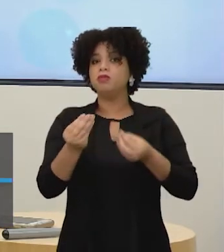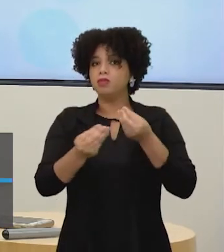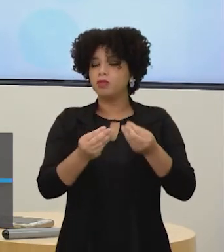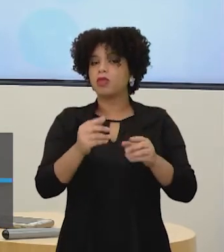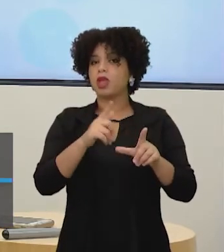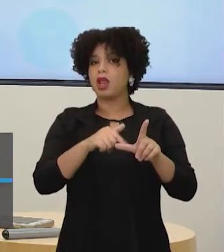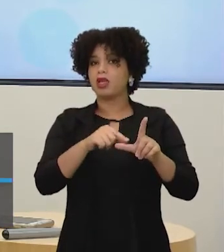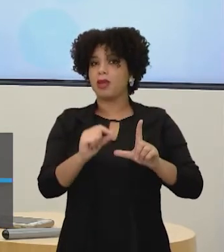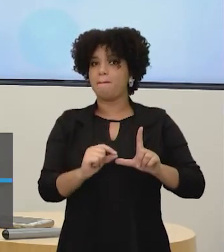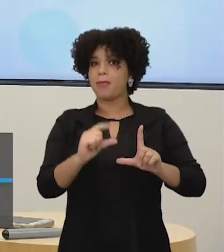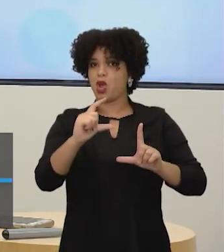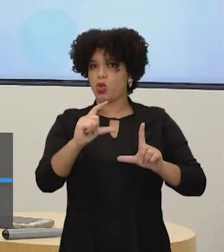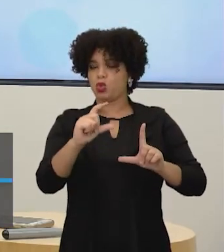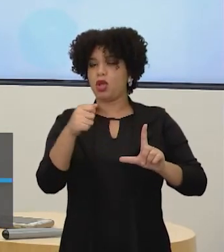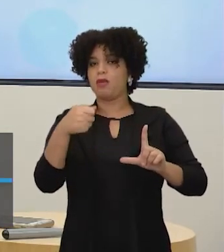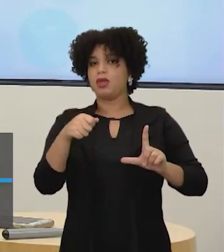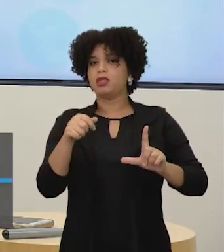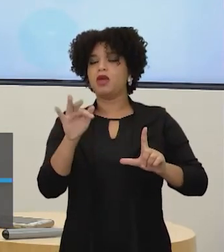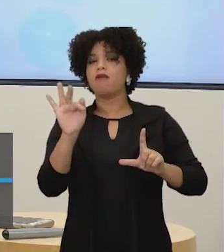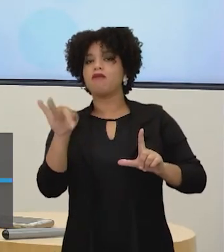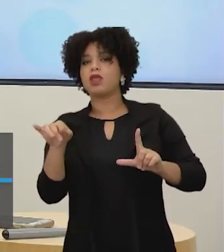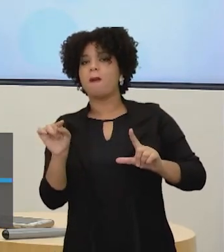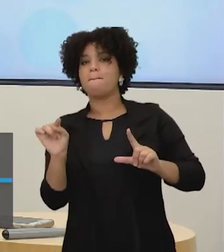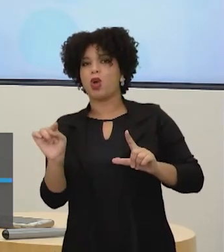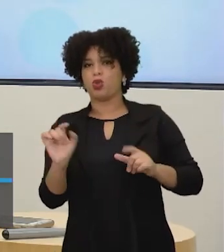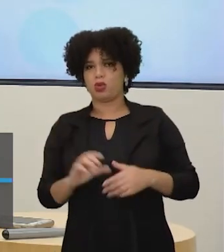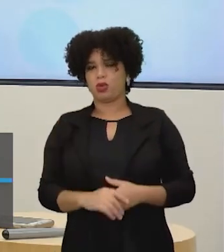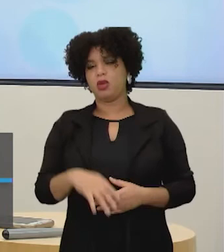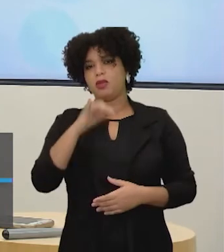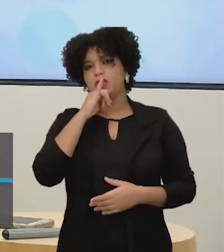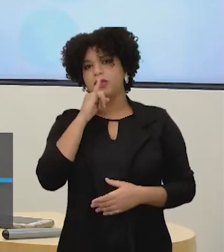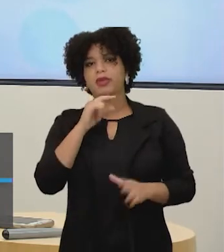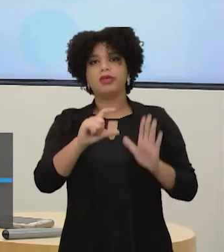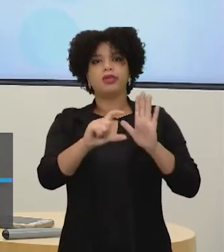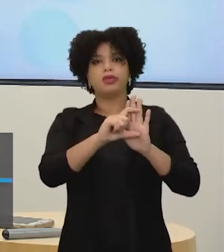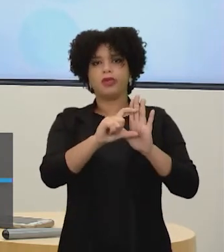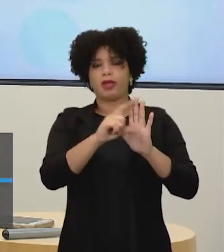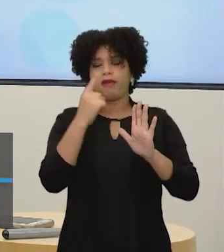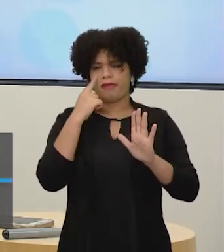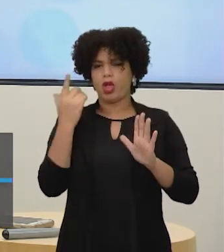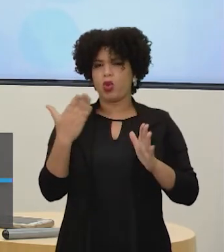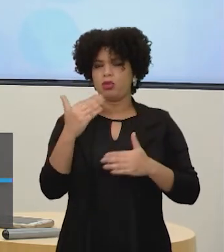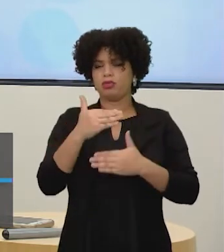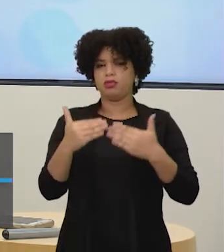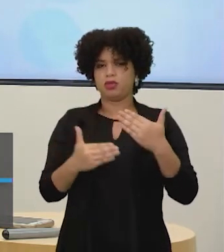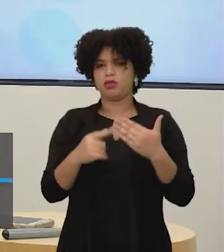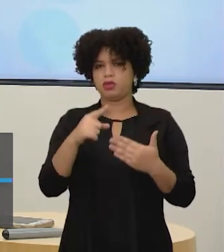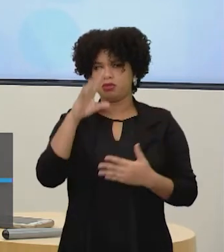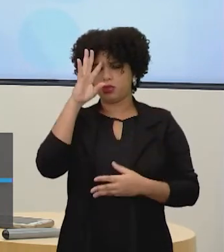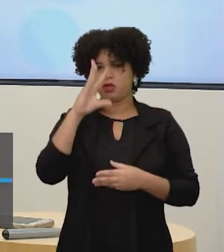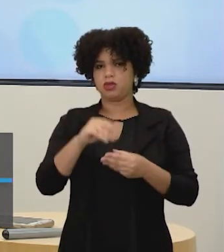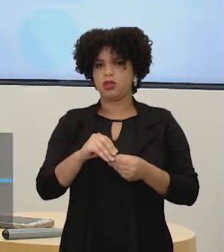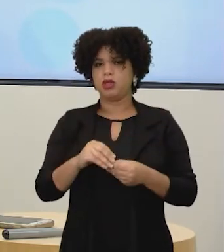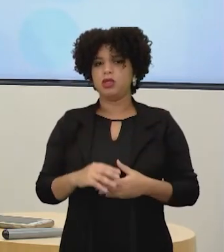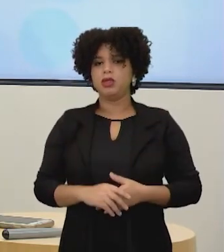ali no ponto de finalização. Então, por exemplo, dentro de um parágrafo, nesse exemplo que está na tela, põe na tela para eles, por